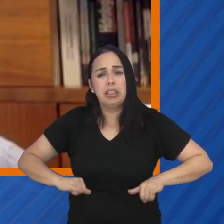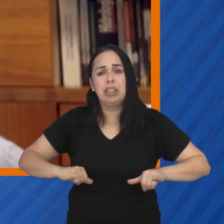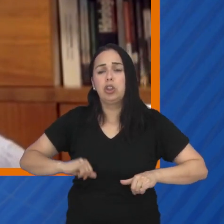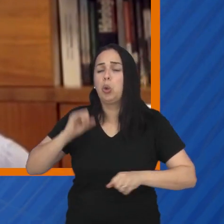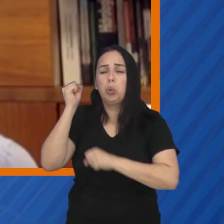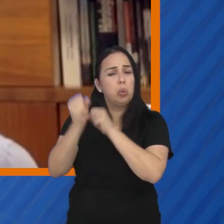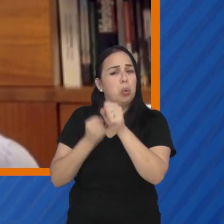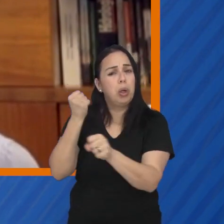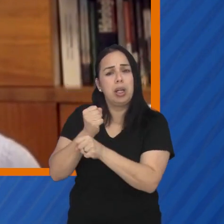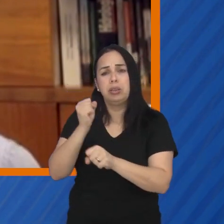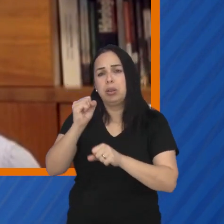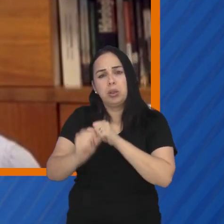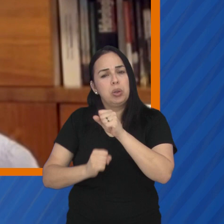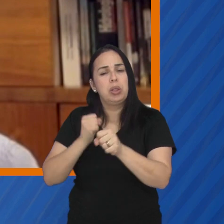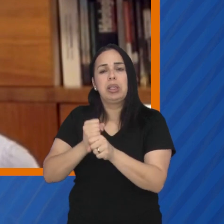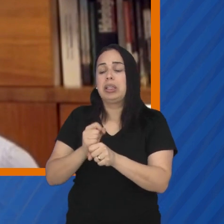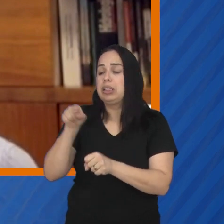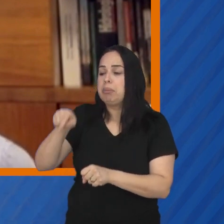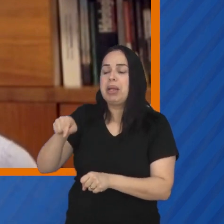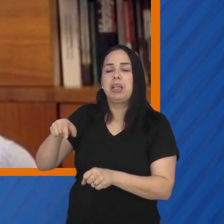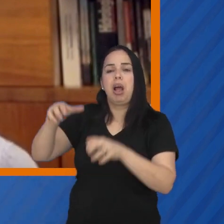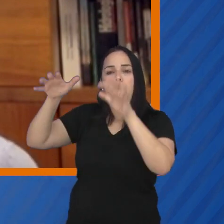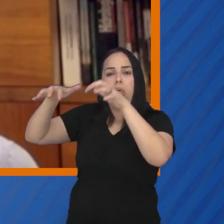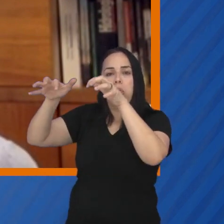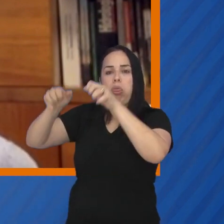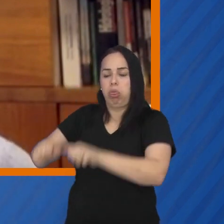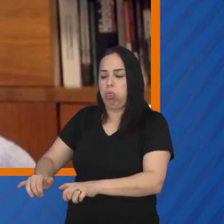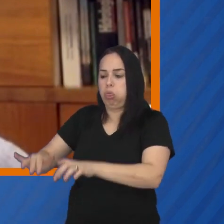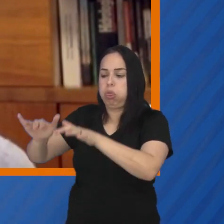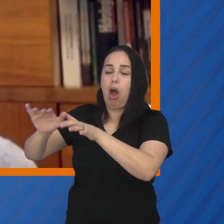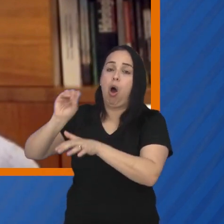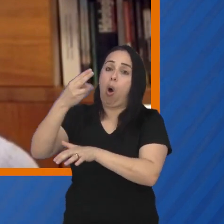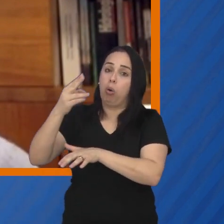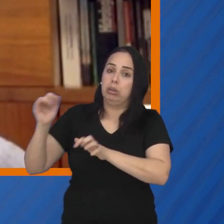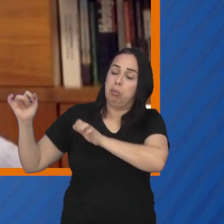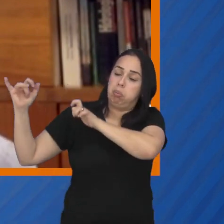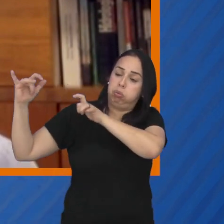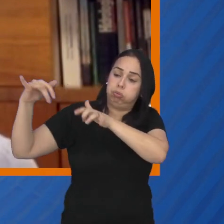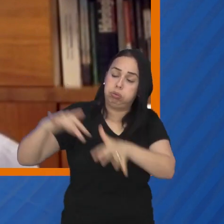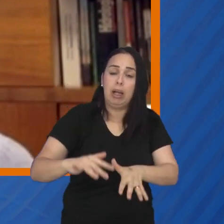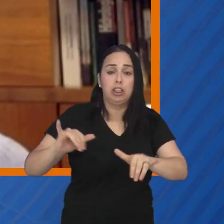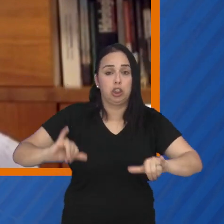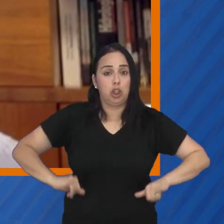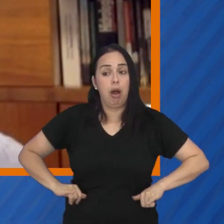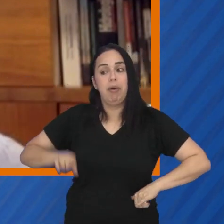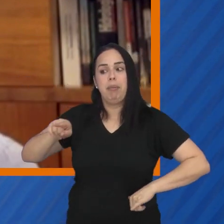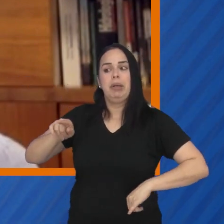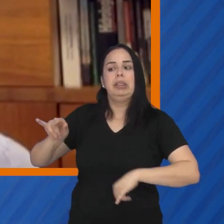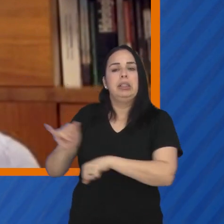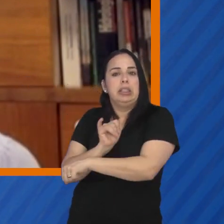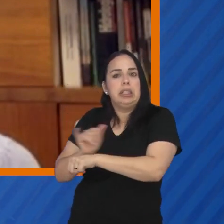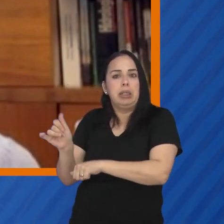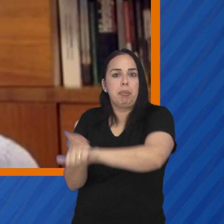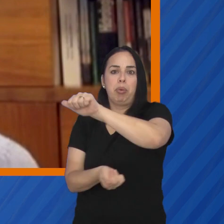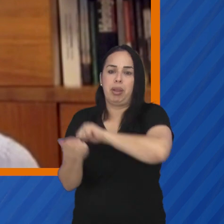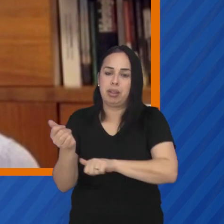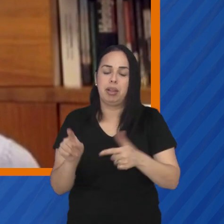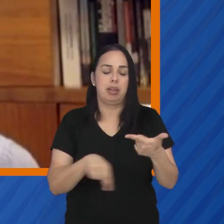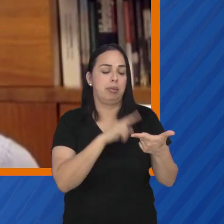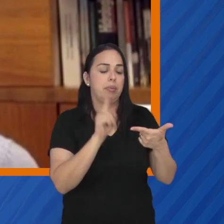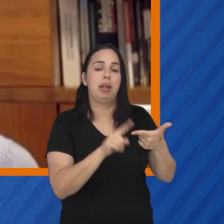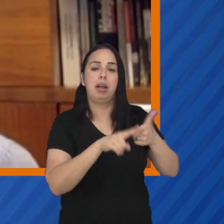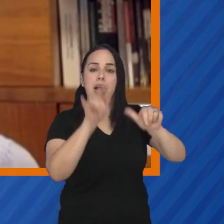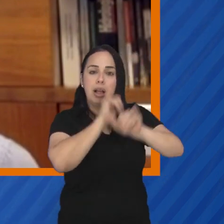por exemplo, todos os anos com enchentes, inundações ou deslizamento, né?